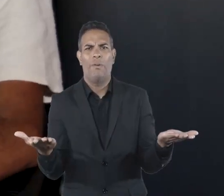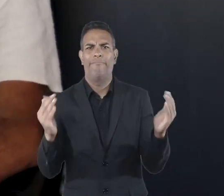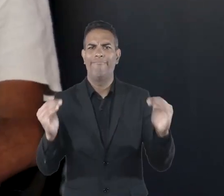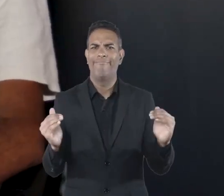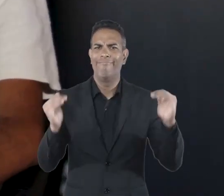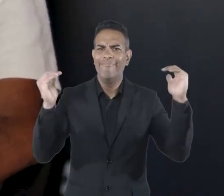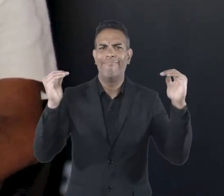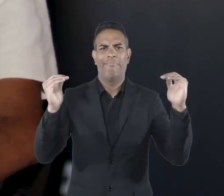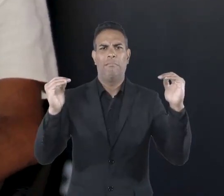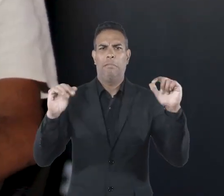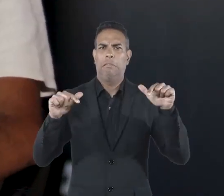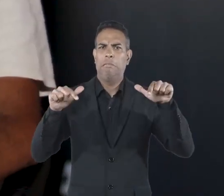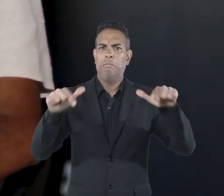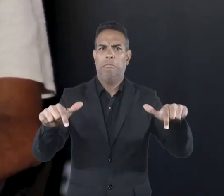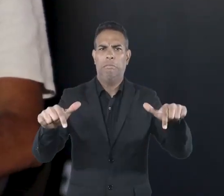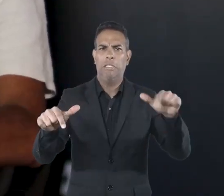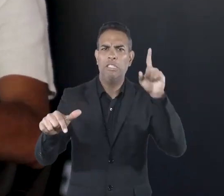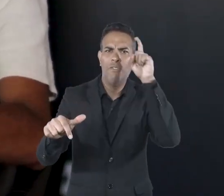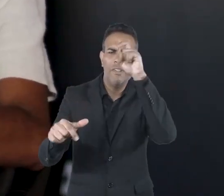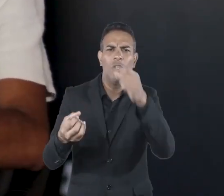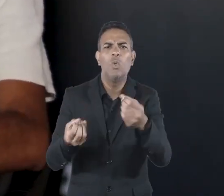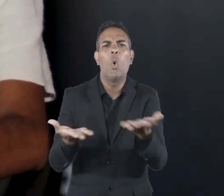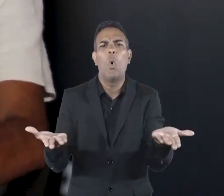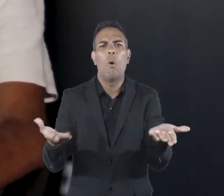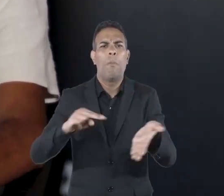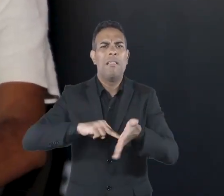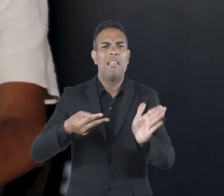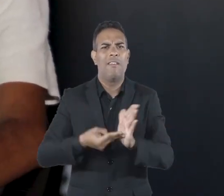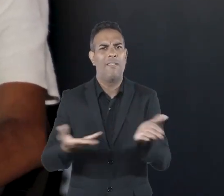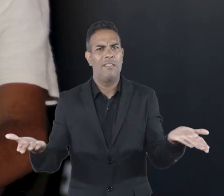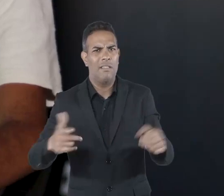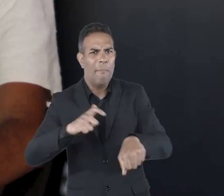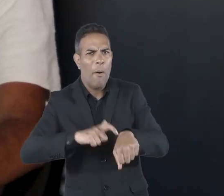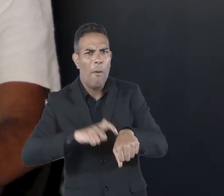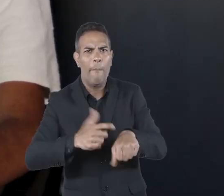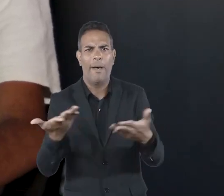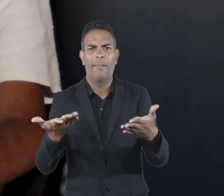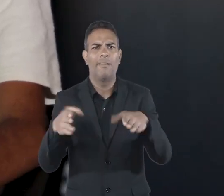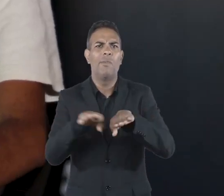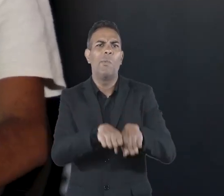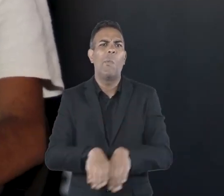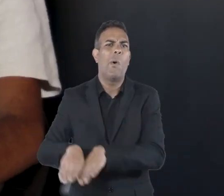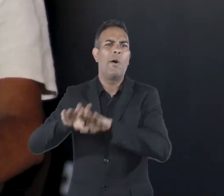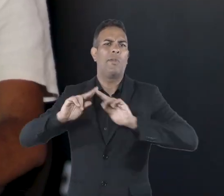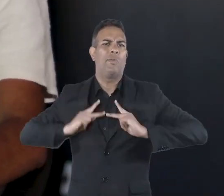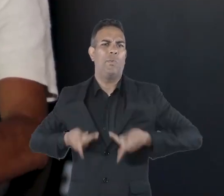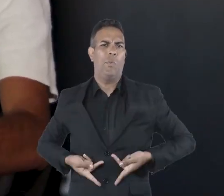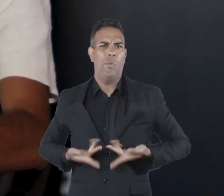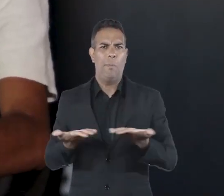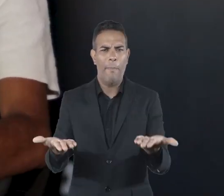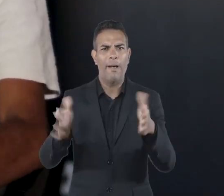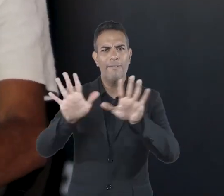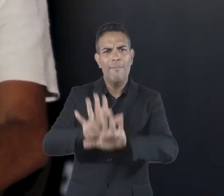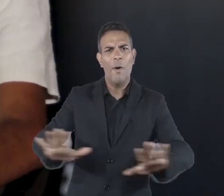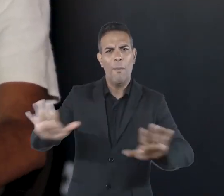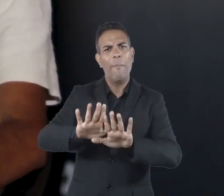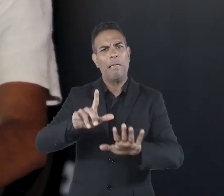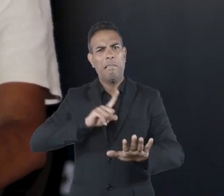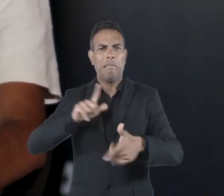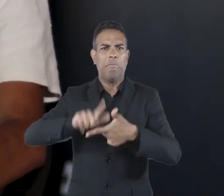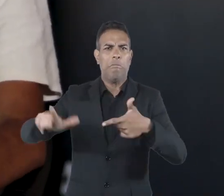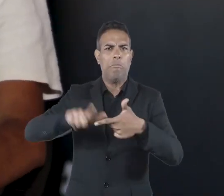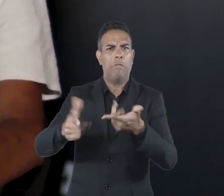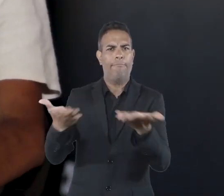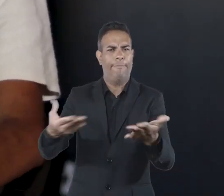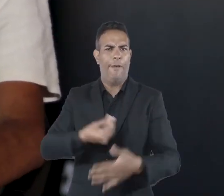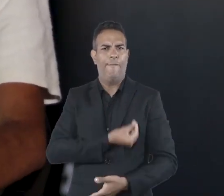com títulos, porque o título acaba limitando muito a gente em pensar no que é a situação. A situação é de um ser